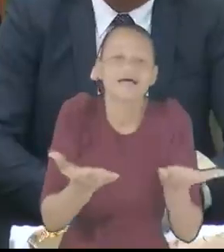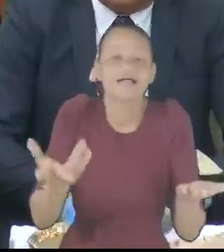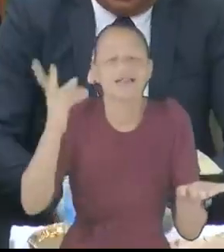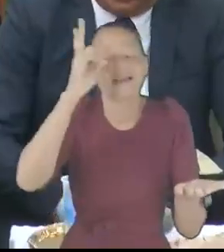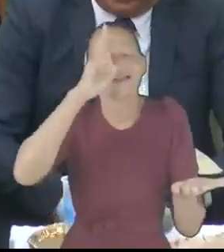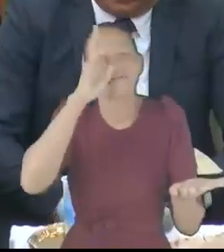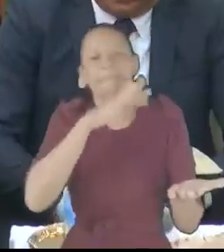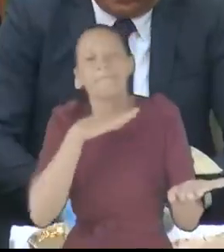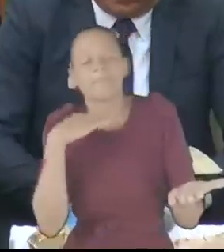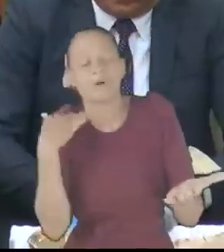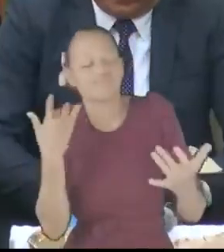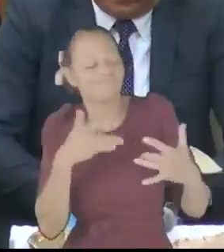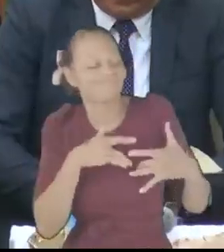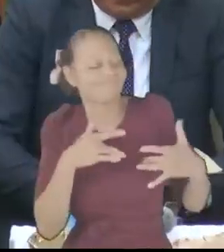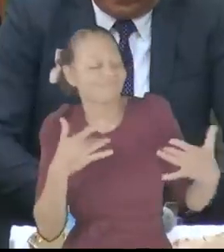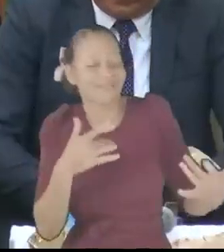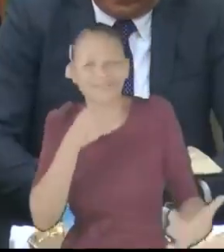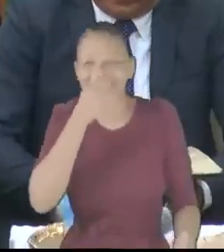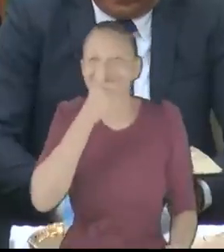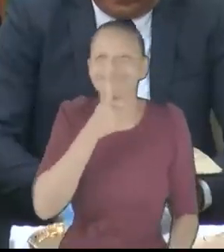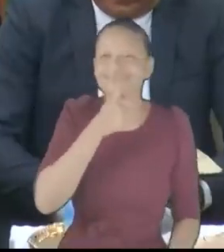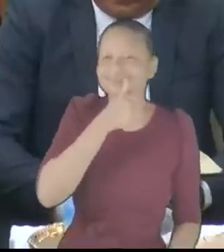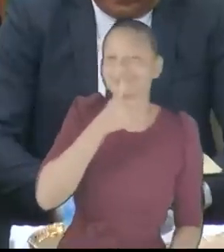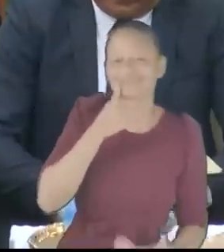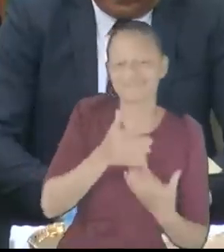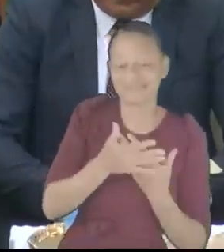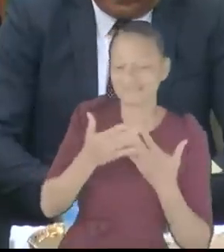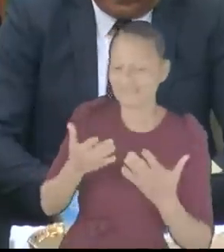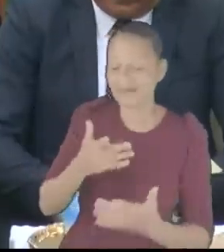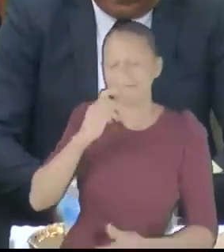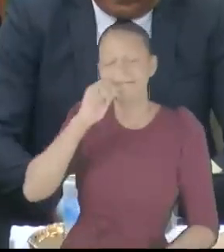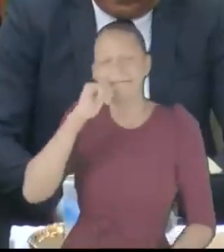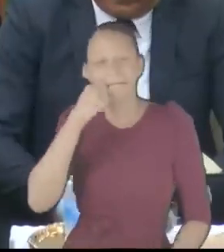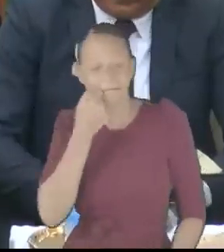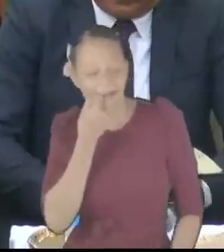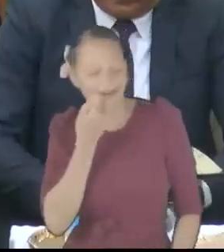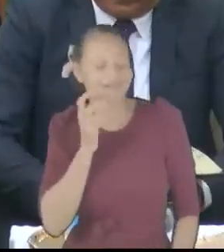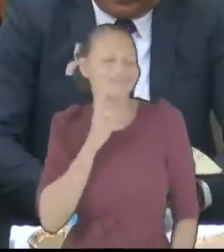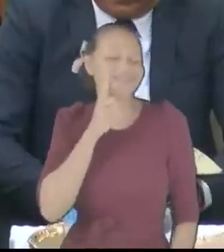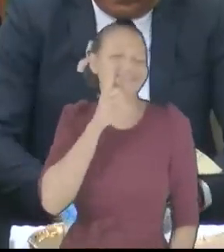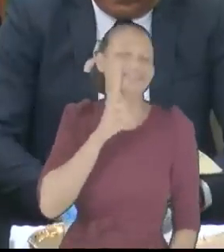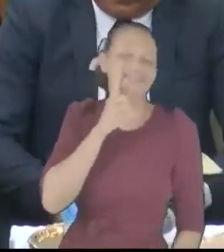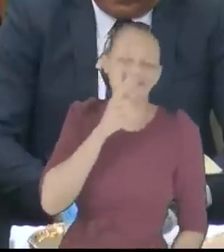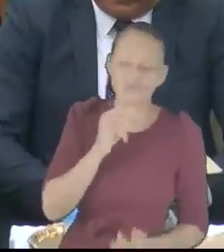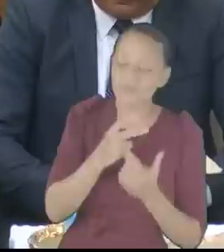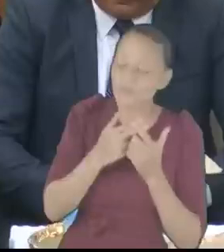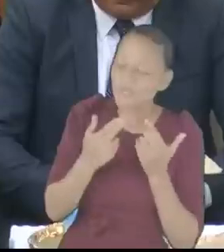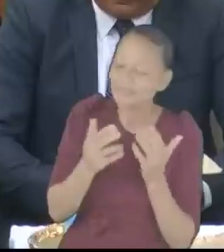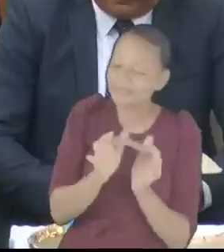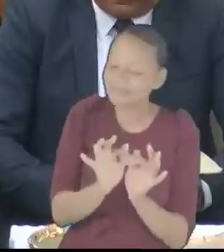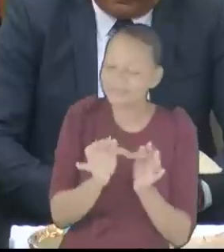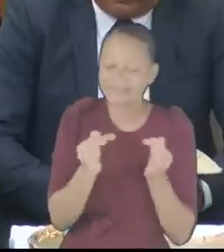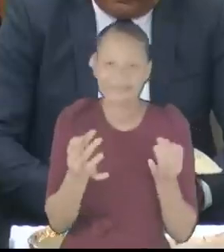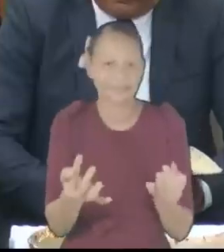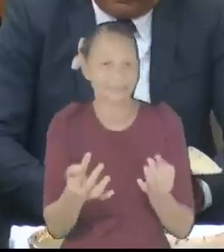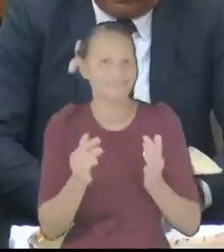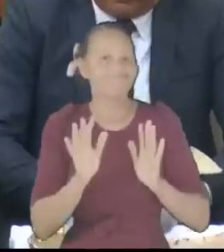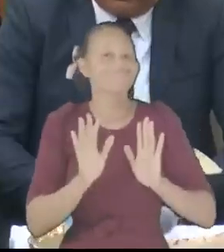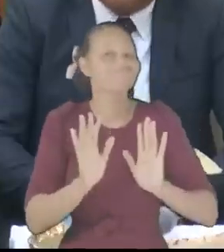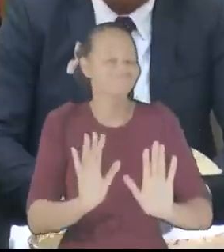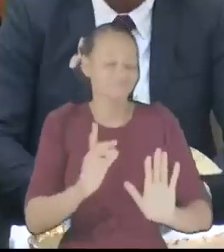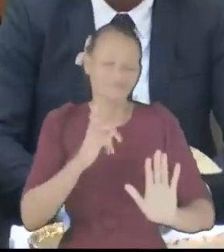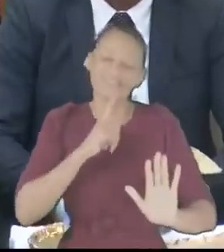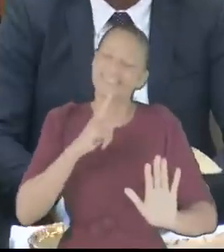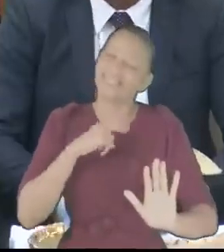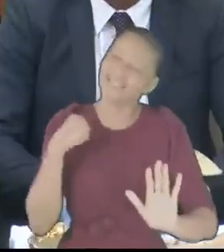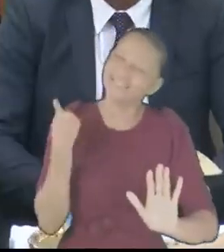sua paixão, do seu sacrifício, de pão e vinho, uma coisa tão simples, mas que tem para